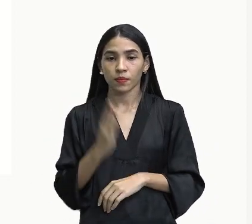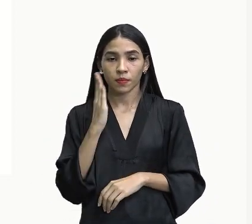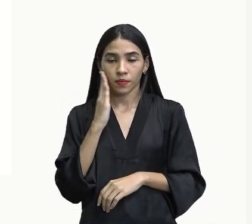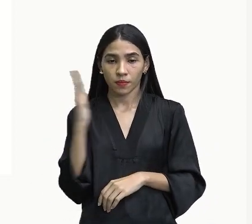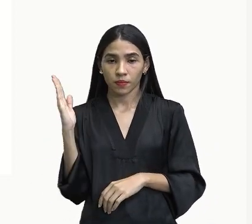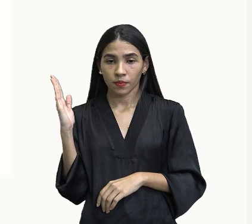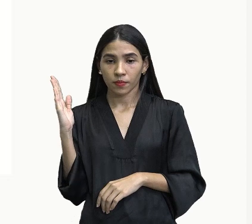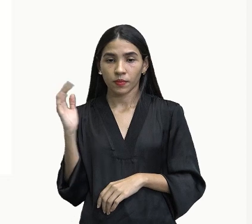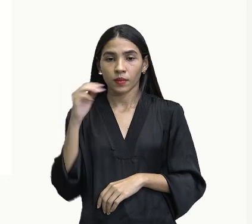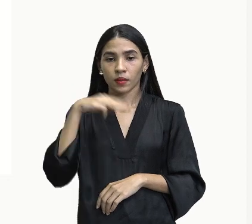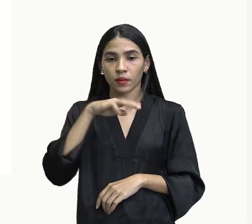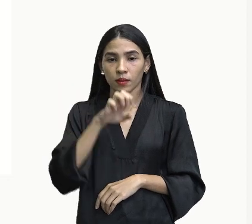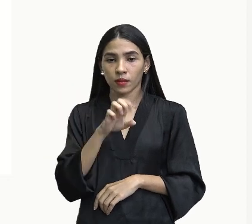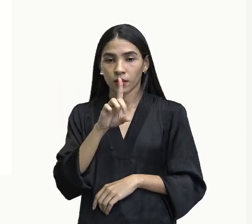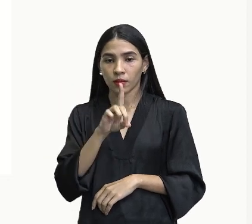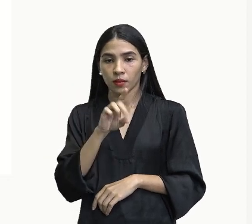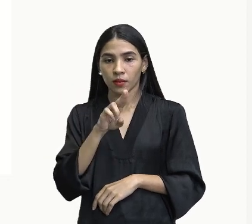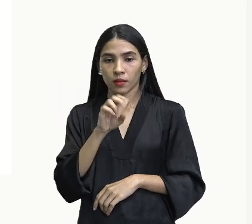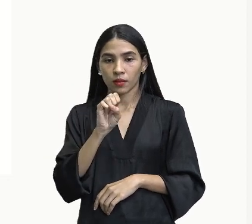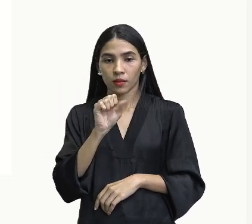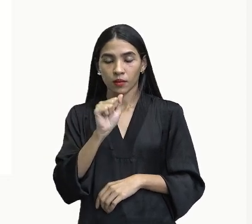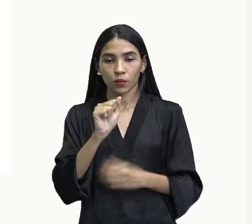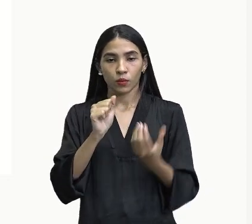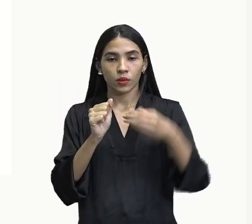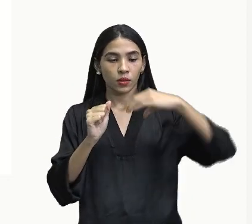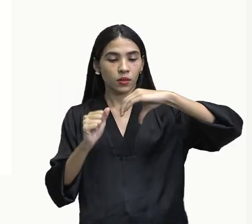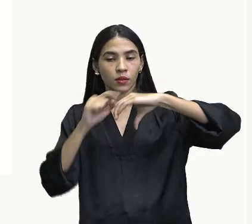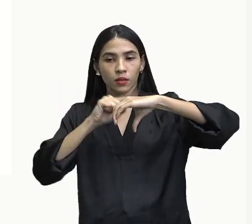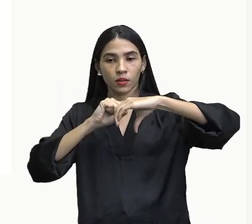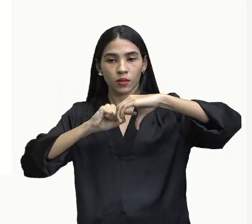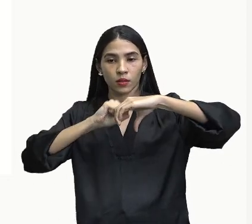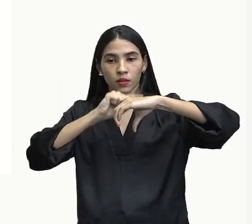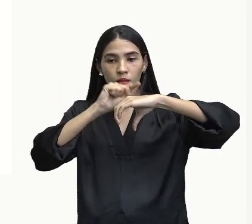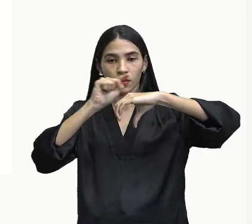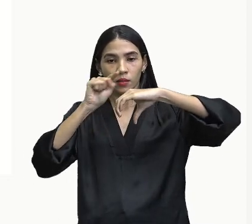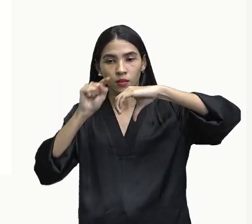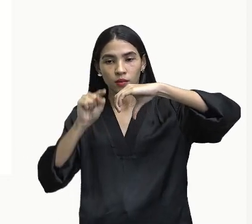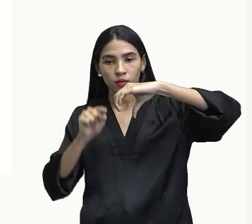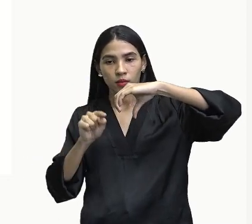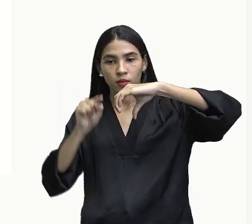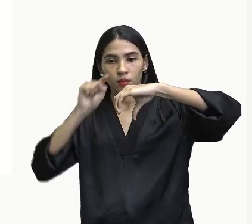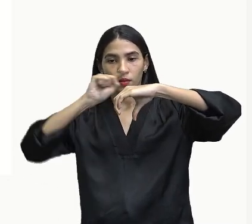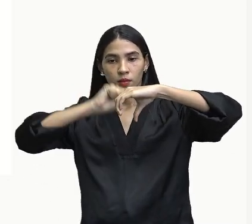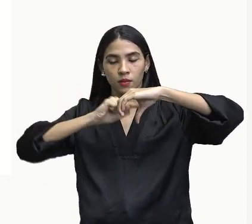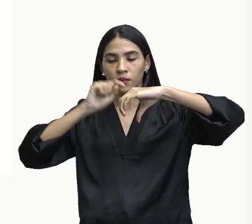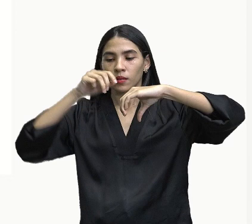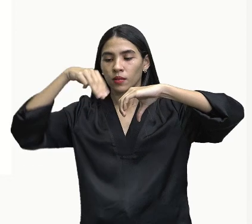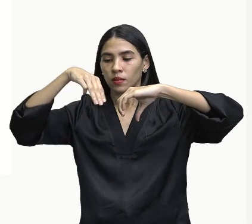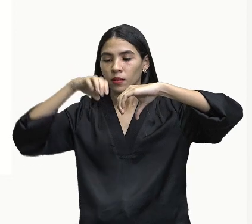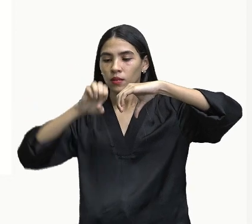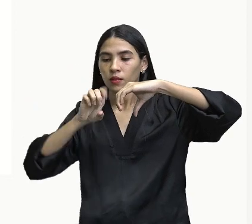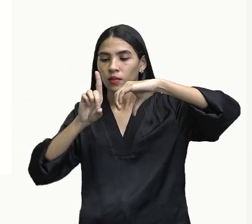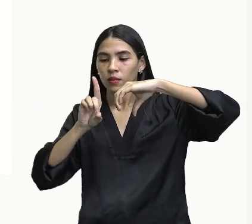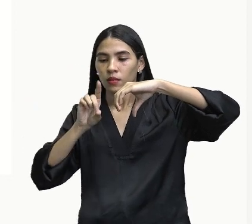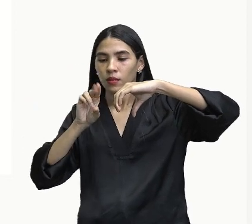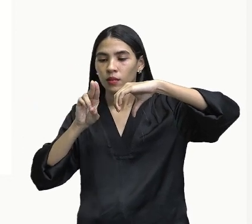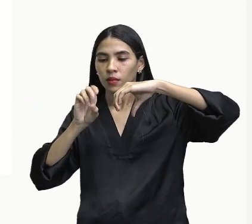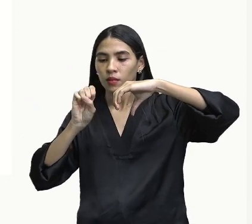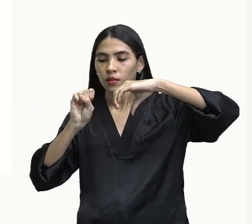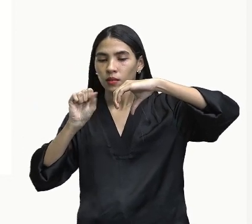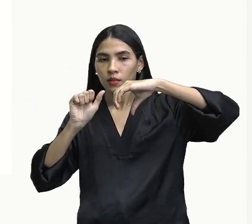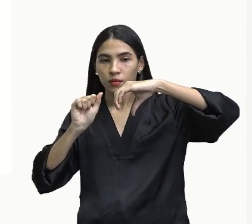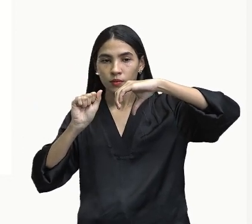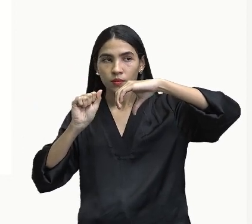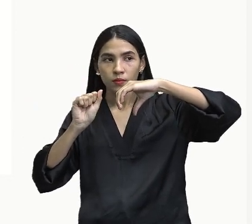a cavidade gastrovascular, que eu mostrei para vocês no esquema anterior, é o mesmo esqueminha.